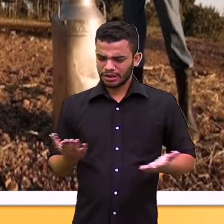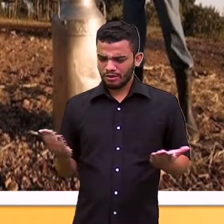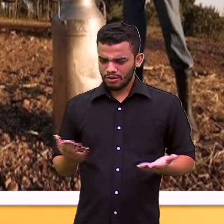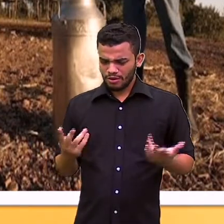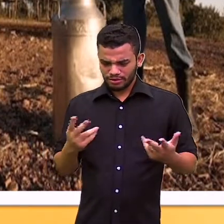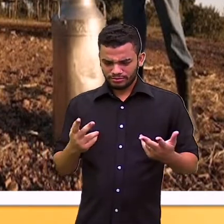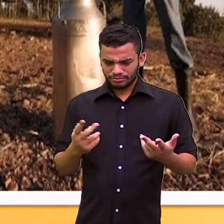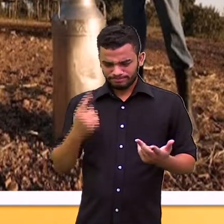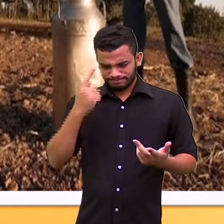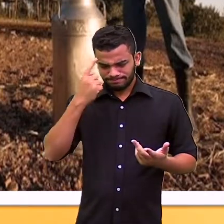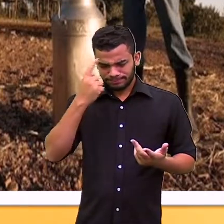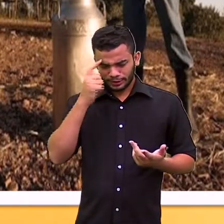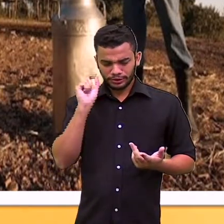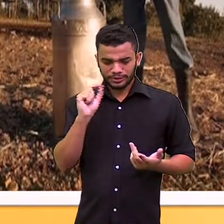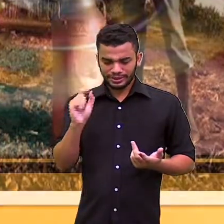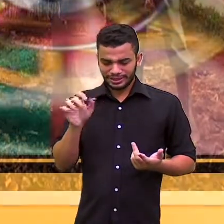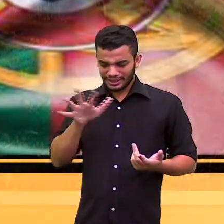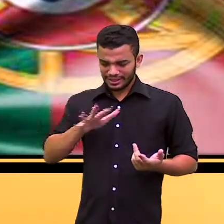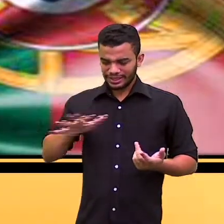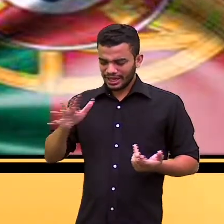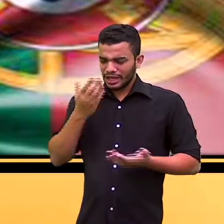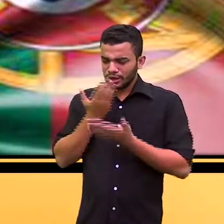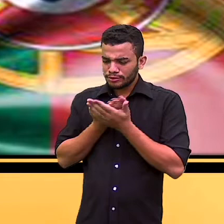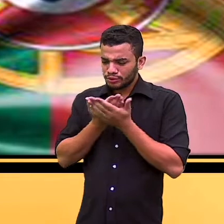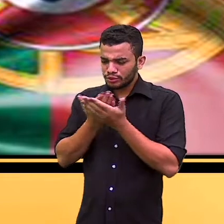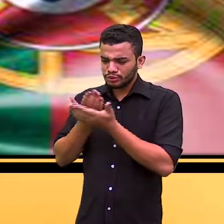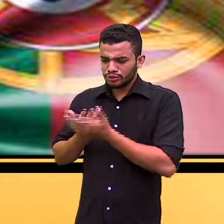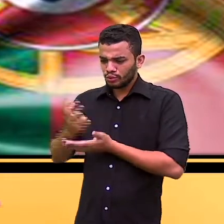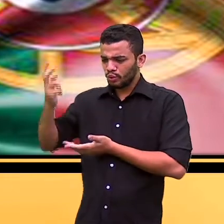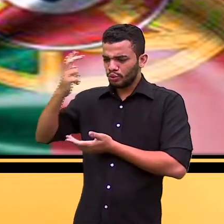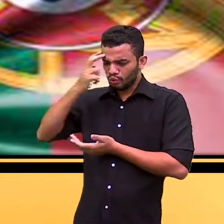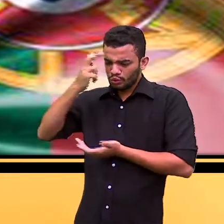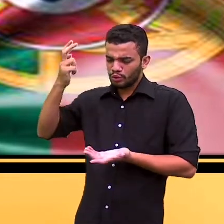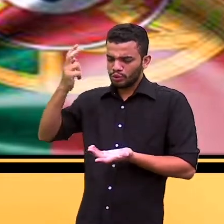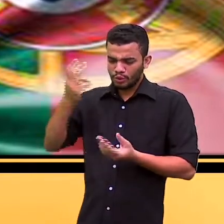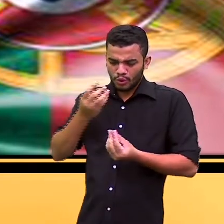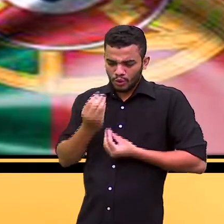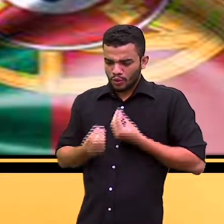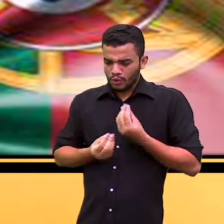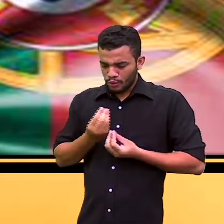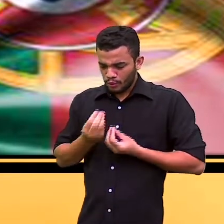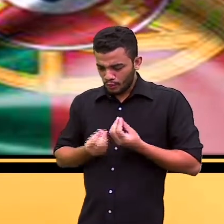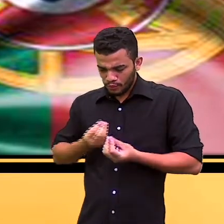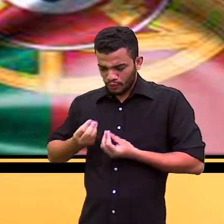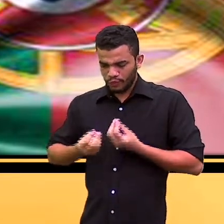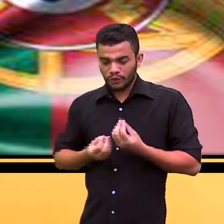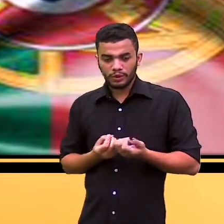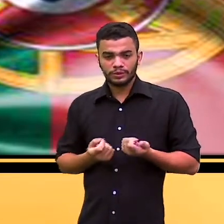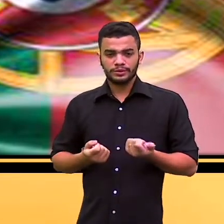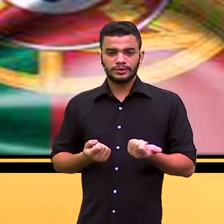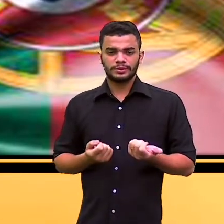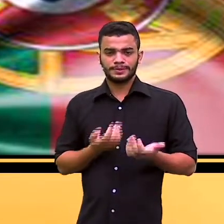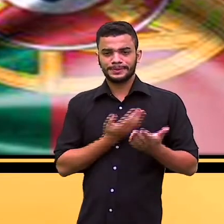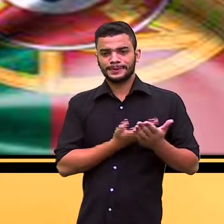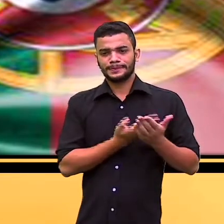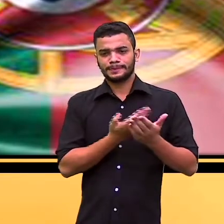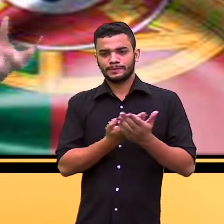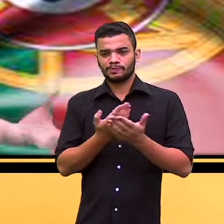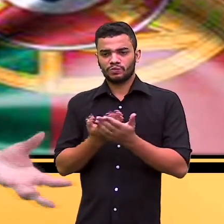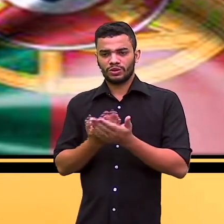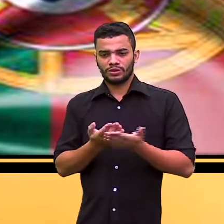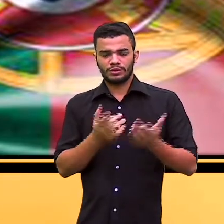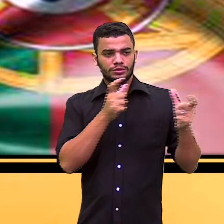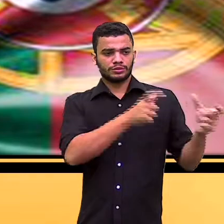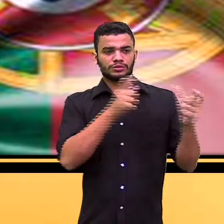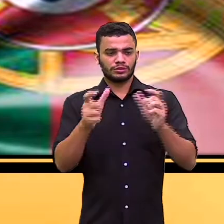cultural? Lá, os estudos nesse período, ninguém falou dos estudos, ninguém falou de escolas, ninguém falou de